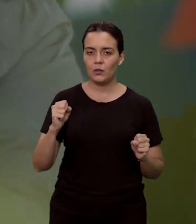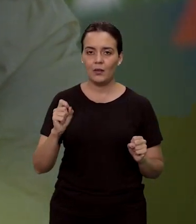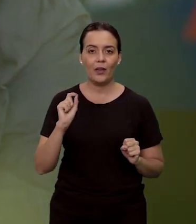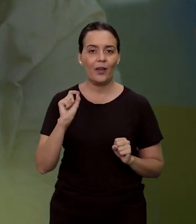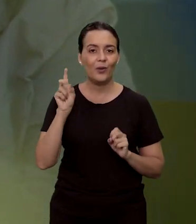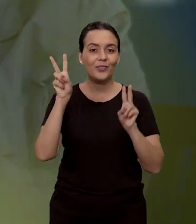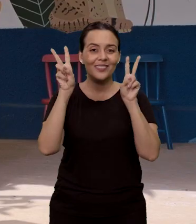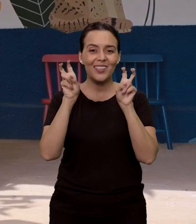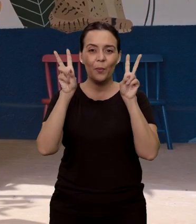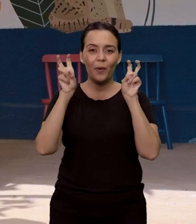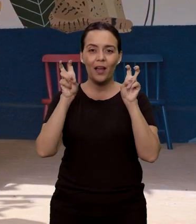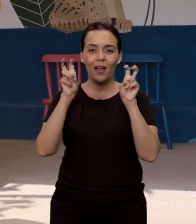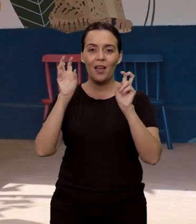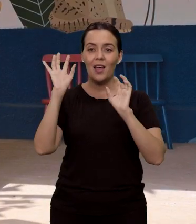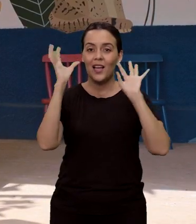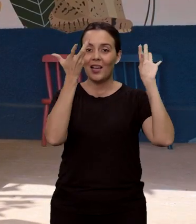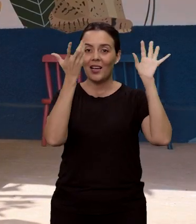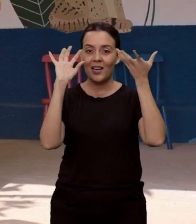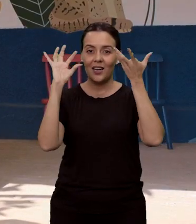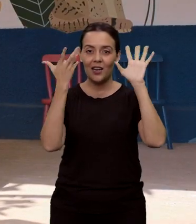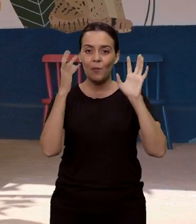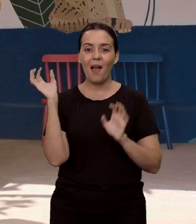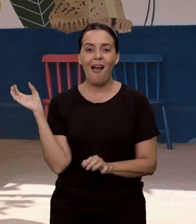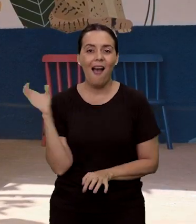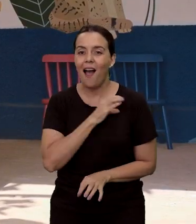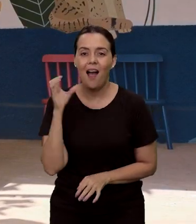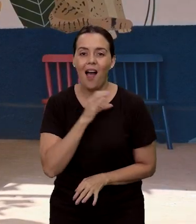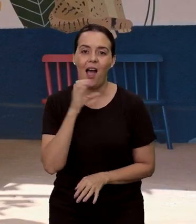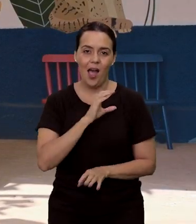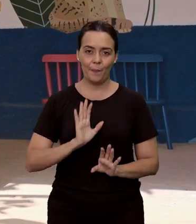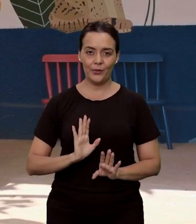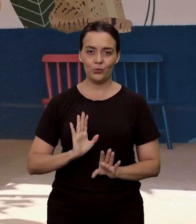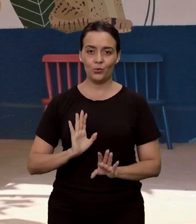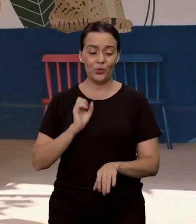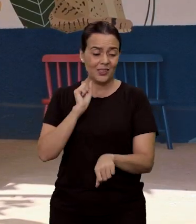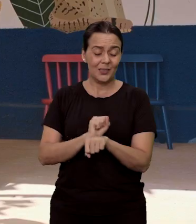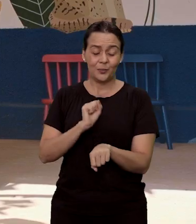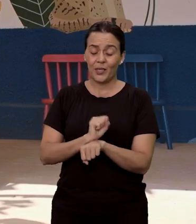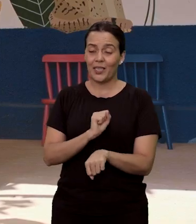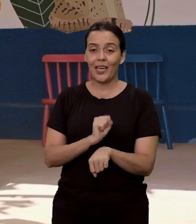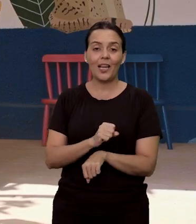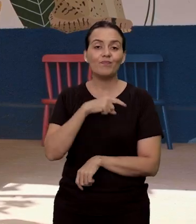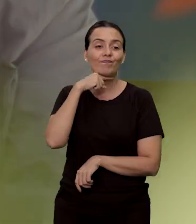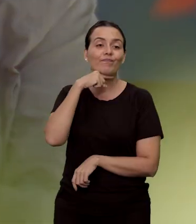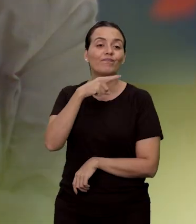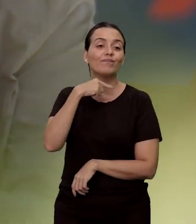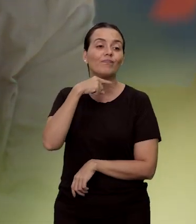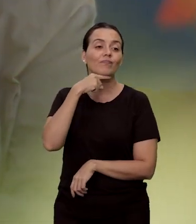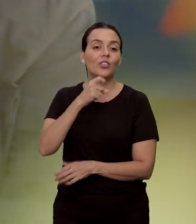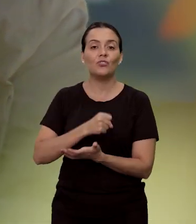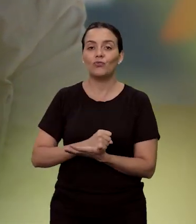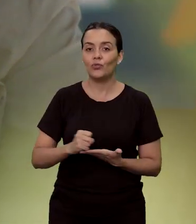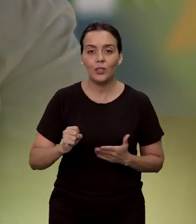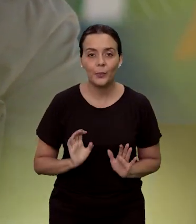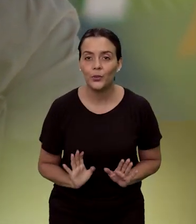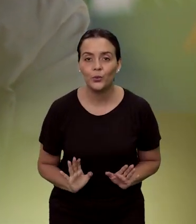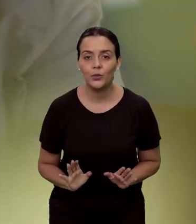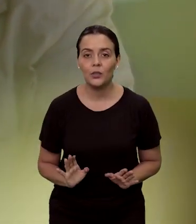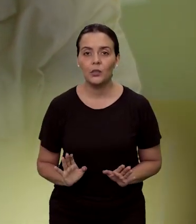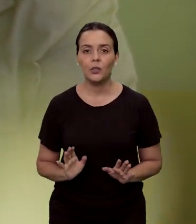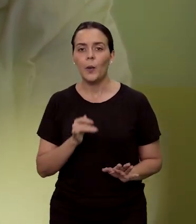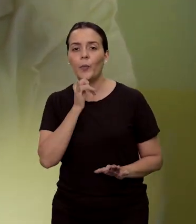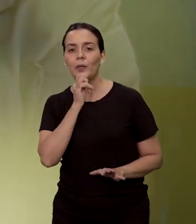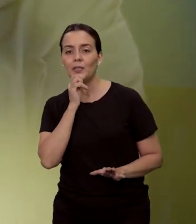emergência climática. Não dá mais para esperar, para tomar uma atitude amanhã. Então, por exemplo, o mercado